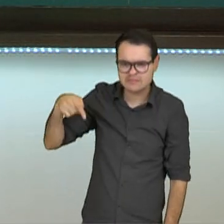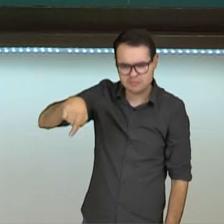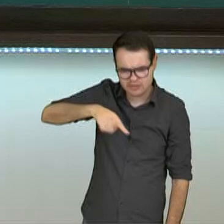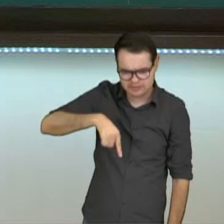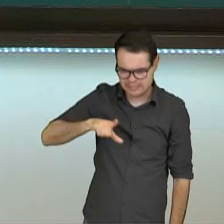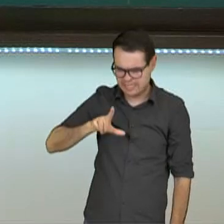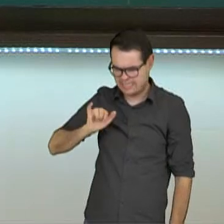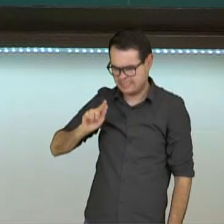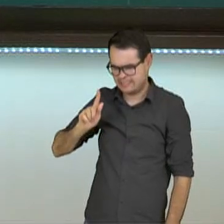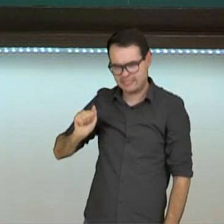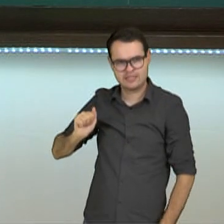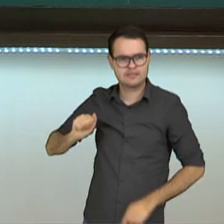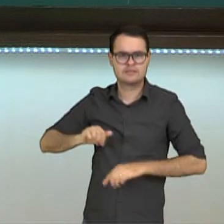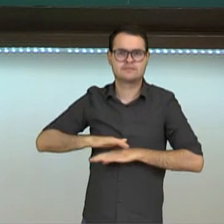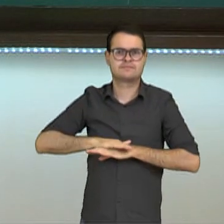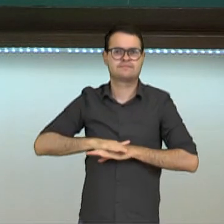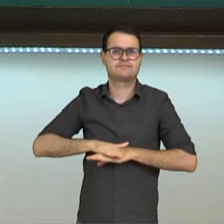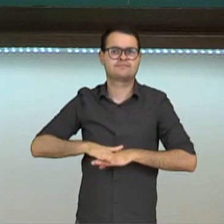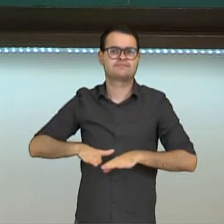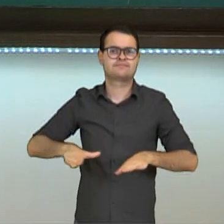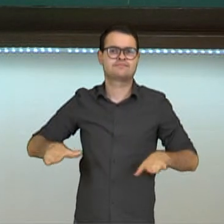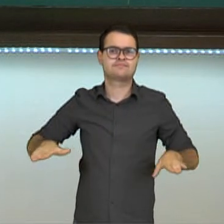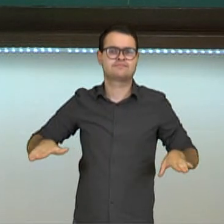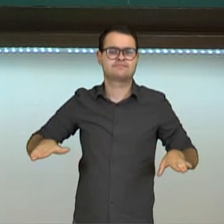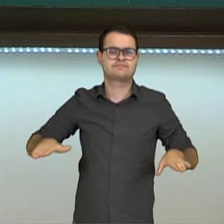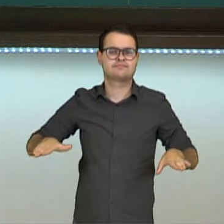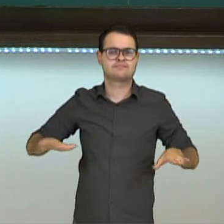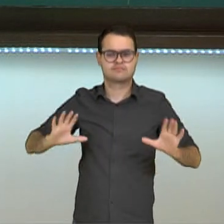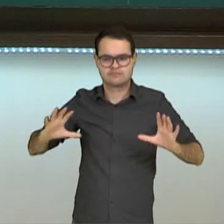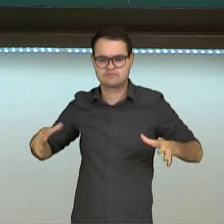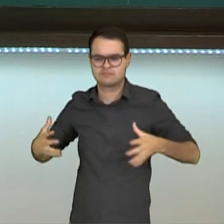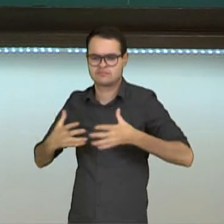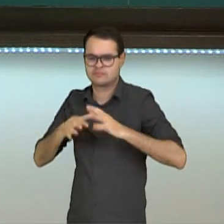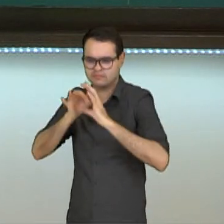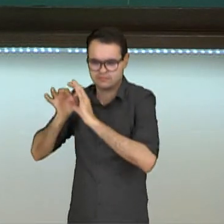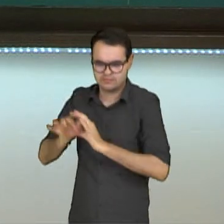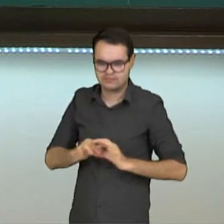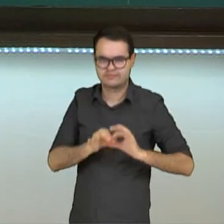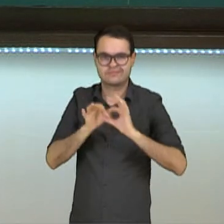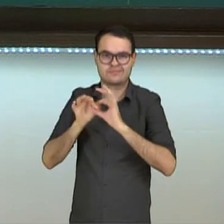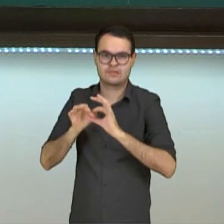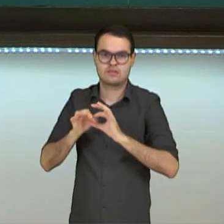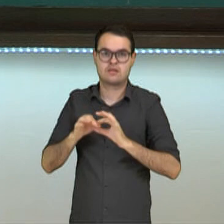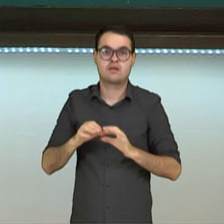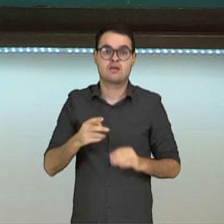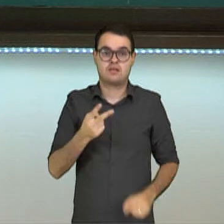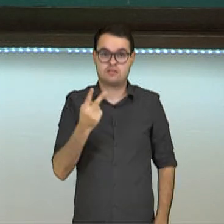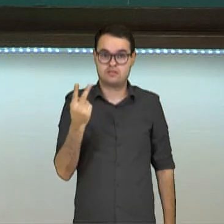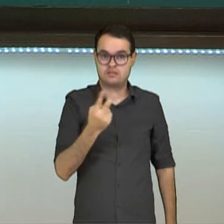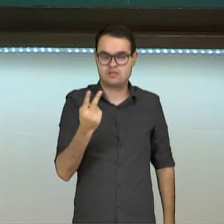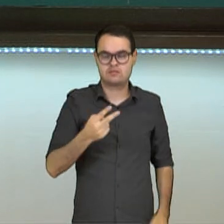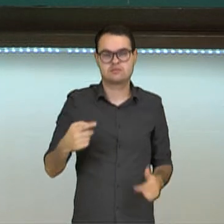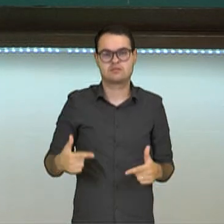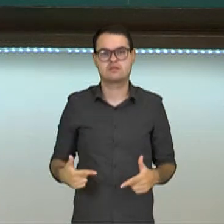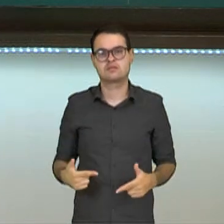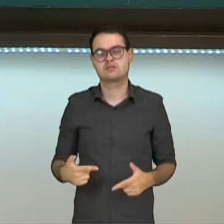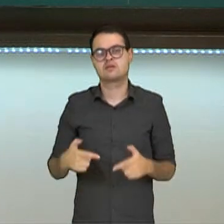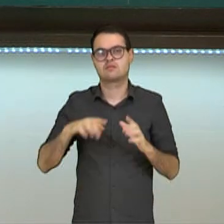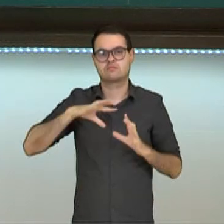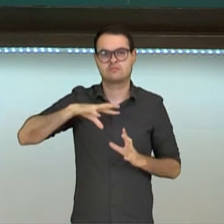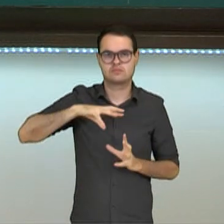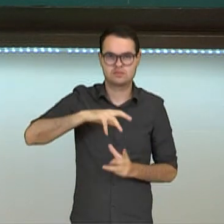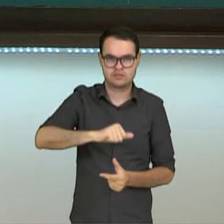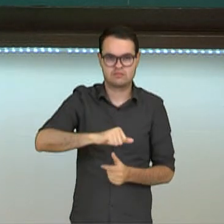Nações o quê? Deixou de existir. Deu lugar, então, quando acabou a Segunda